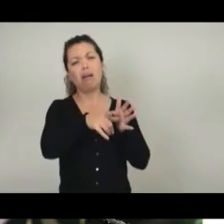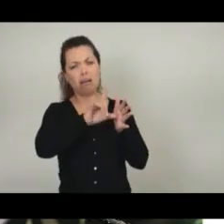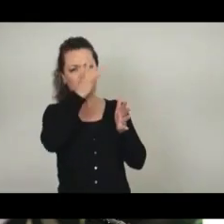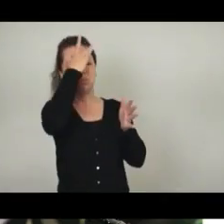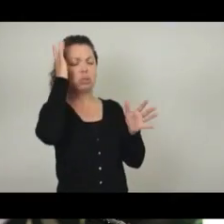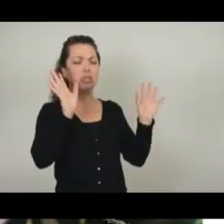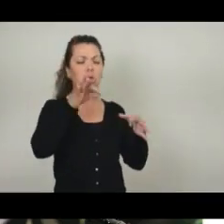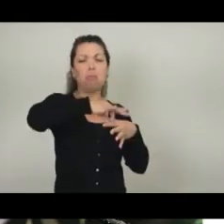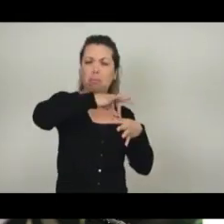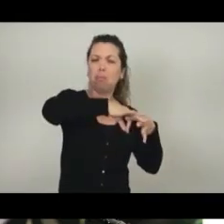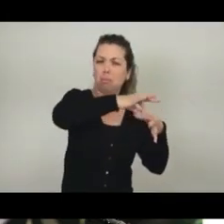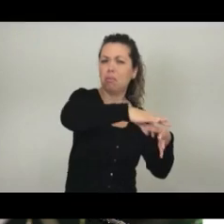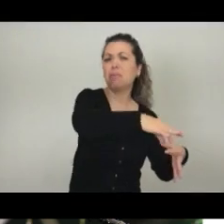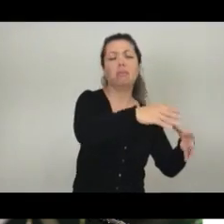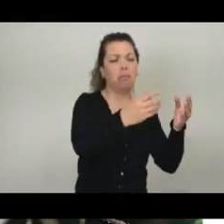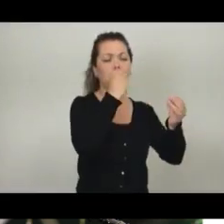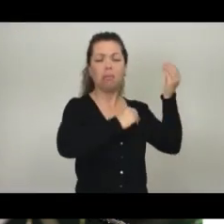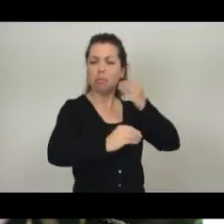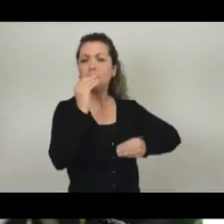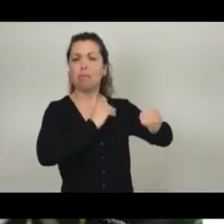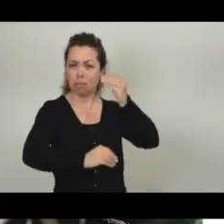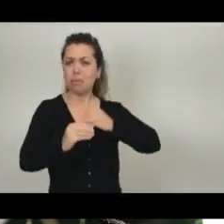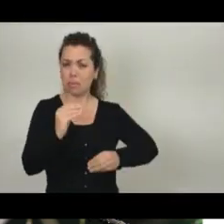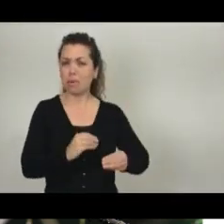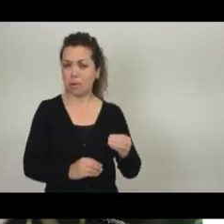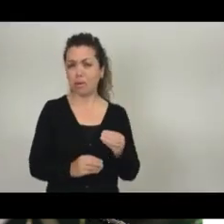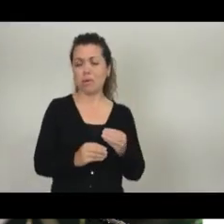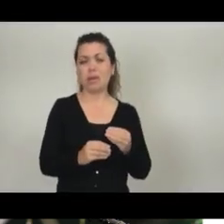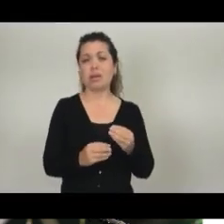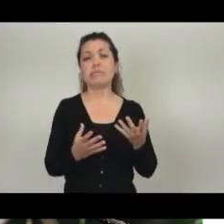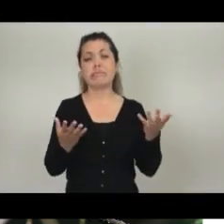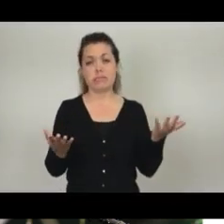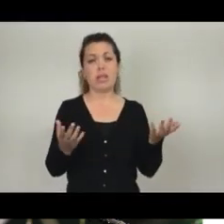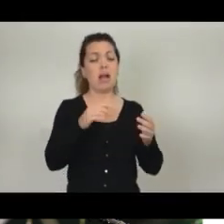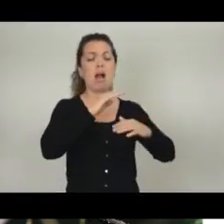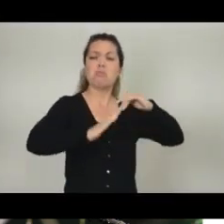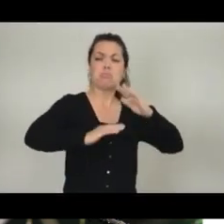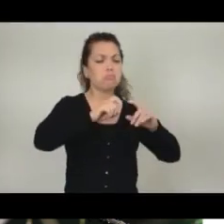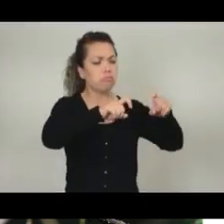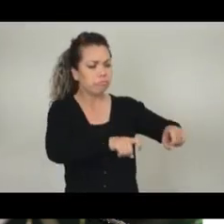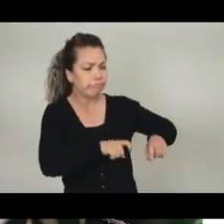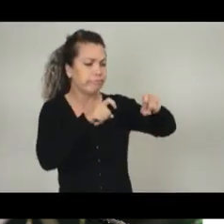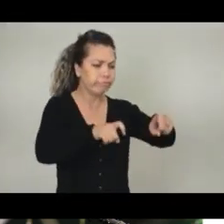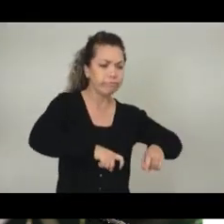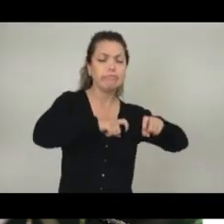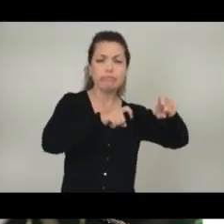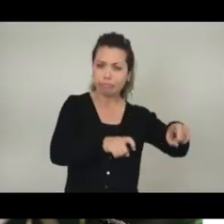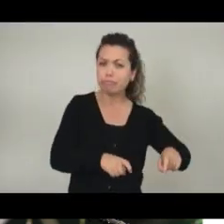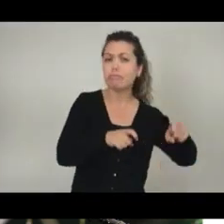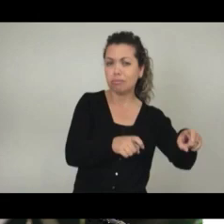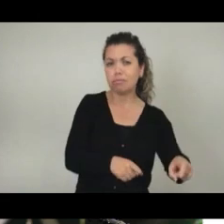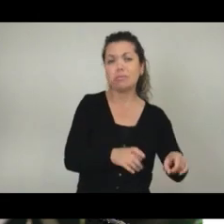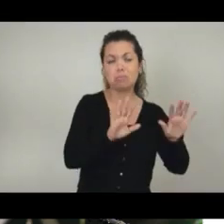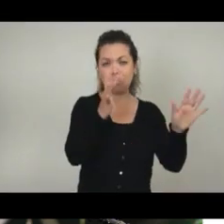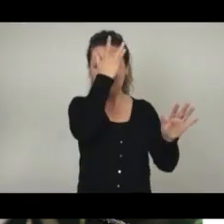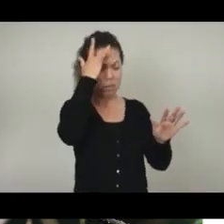mais curto para desaguar. Dos 27.000 metros que percorriam até chegar ao oceano, passaram a ter por este atalho